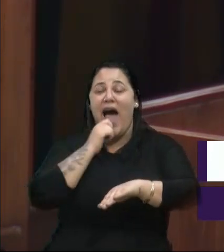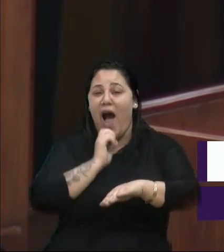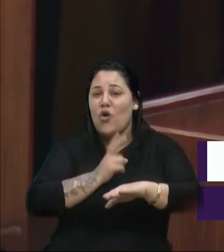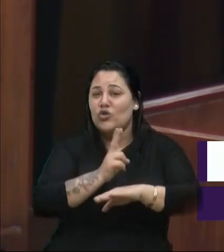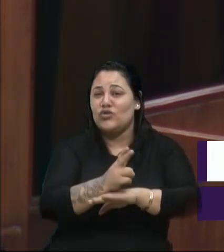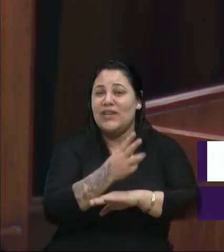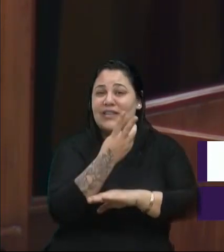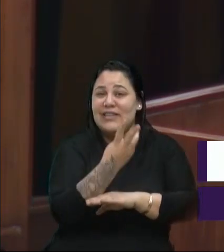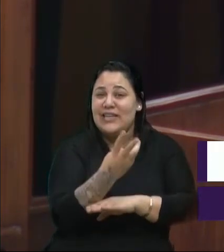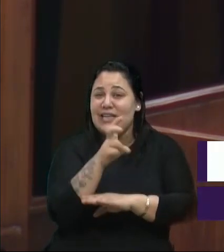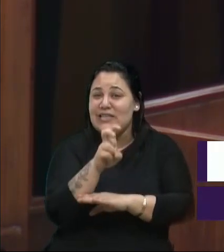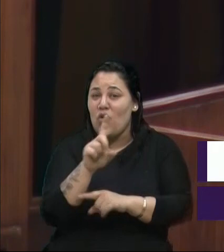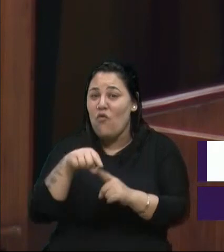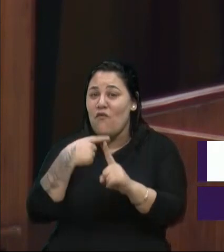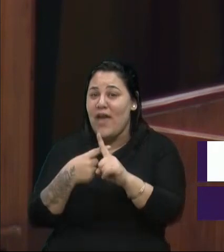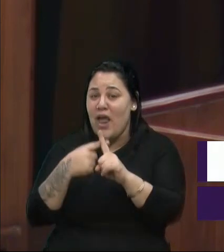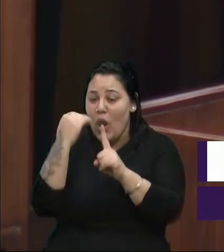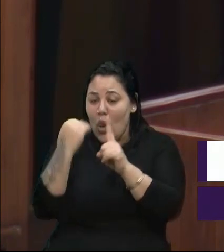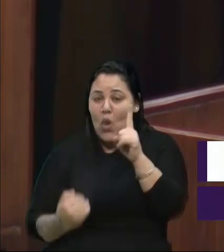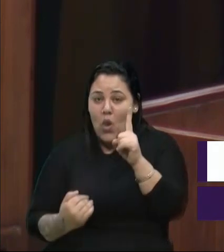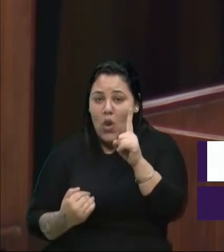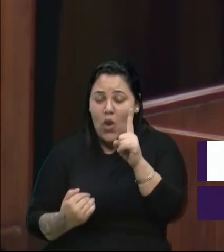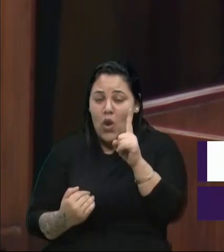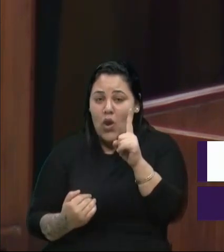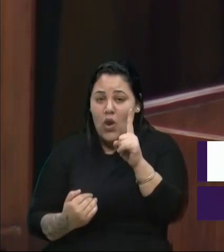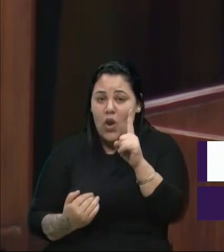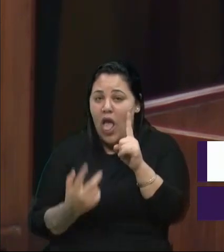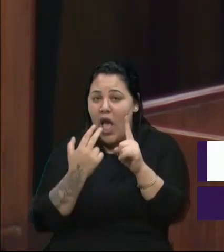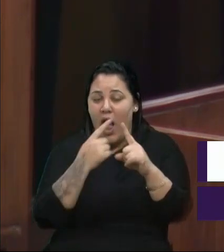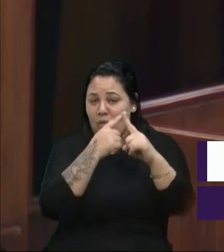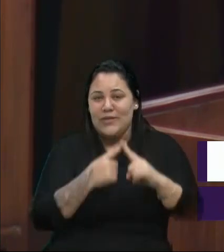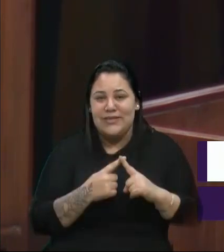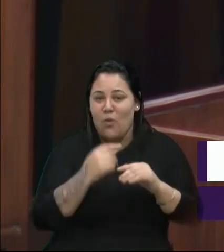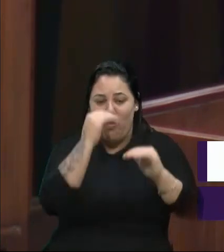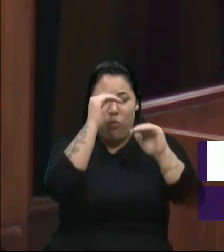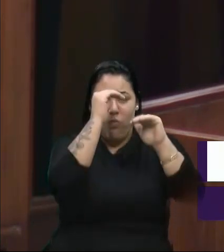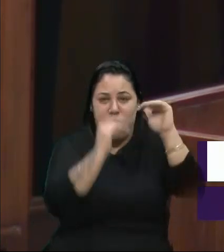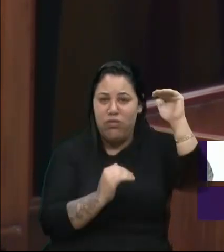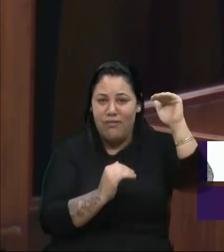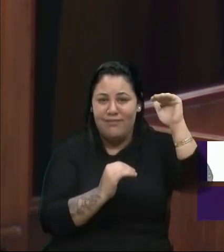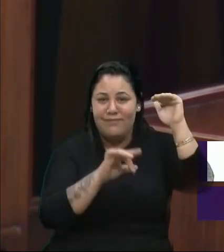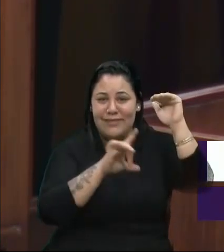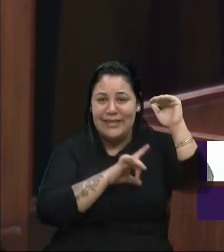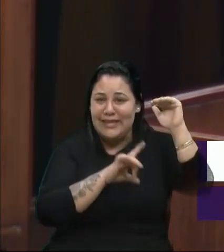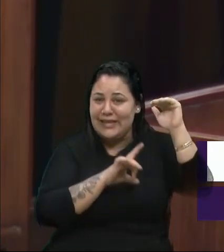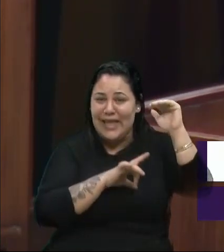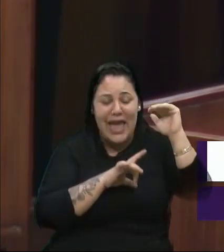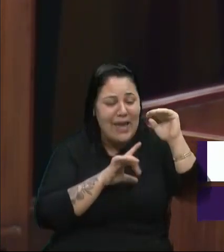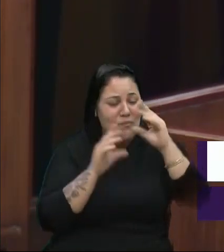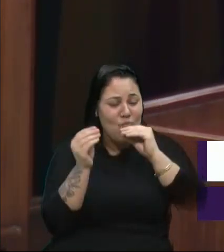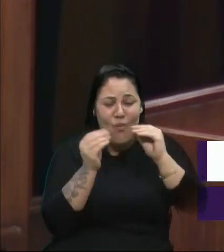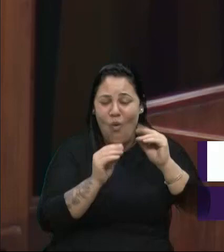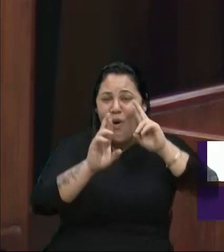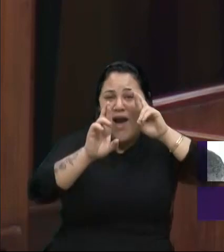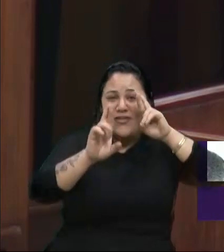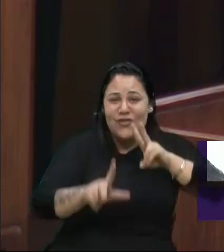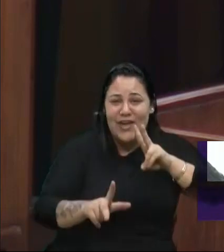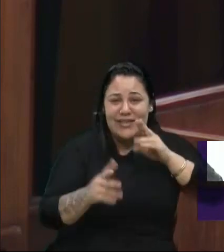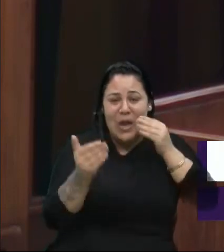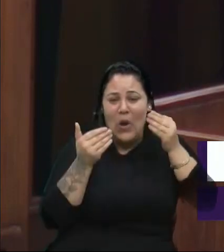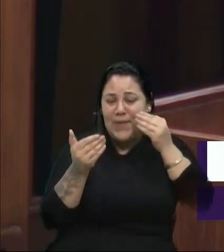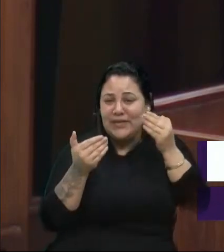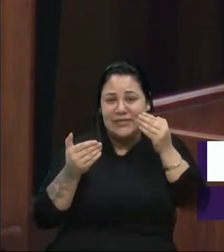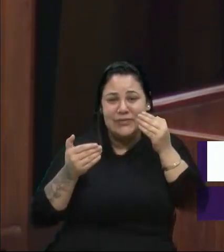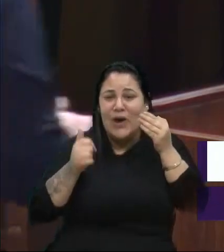vezes inferior à mesma competição na categoria masculina. Ainda existe uma longa jornada a ser